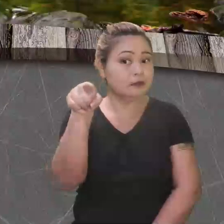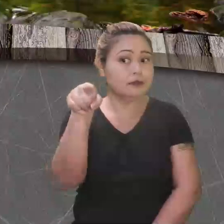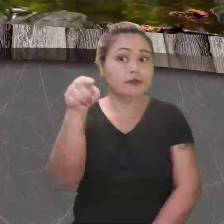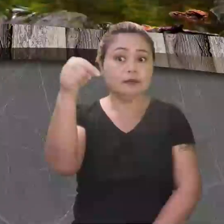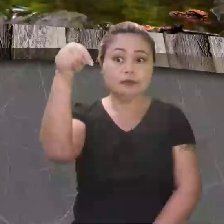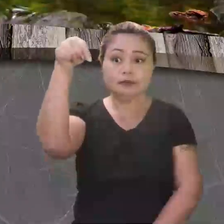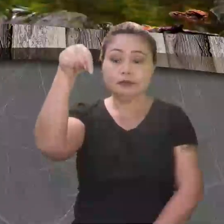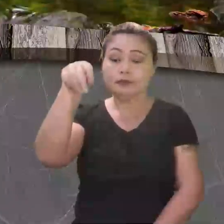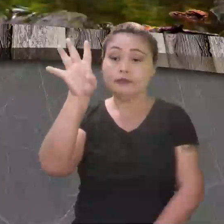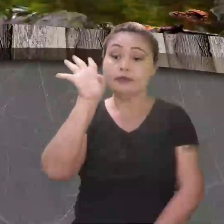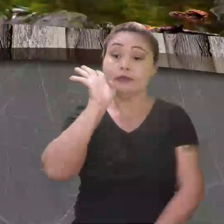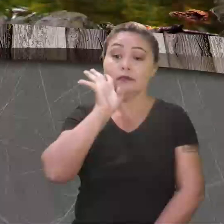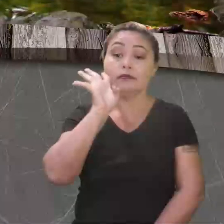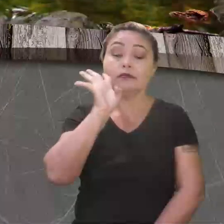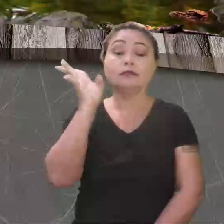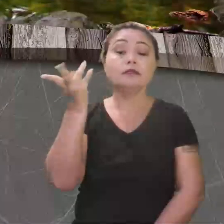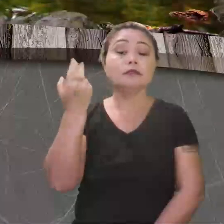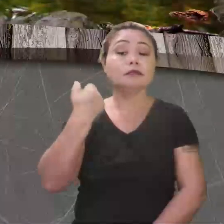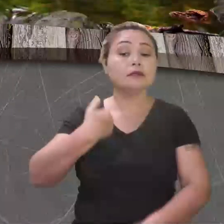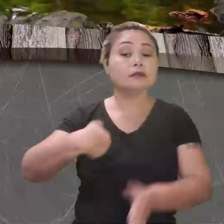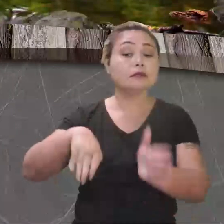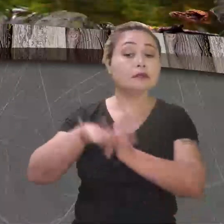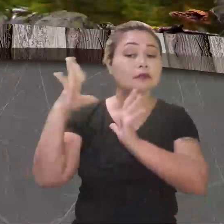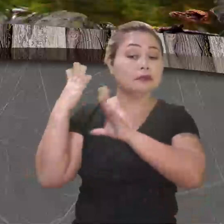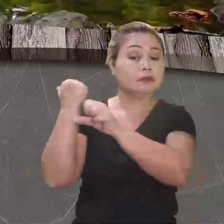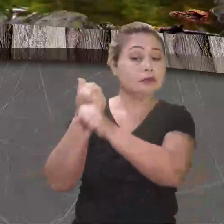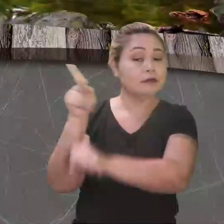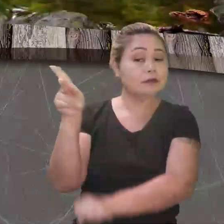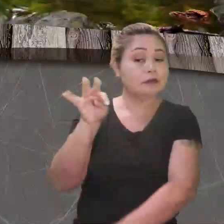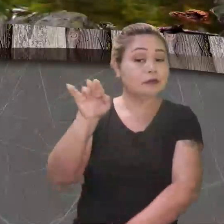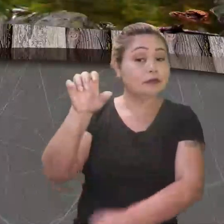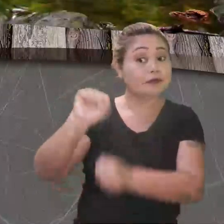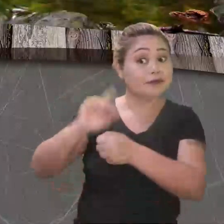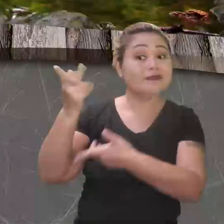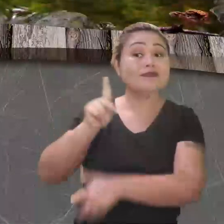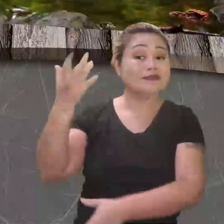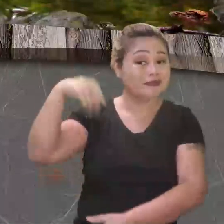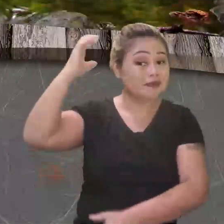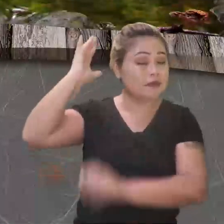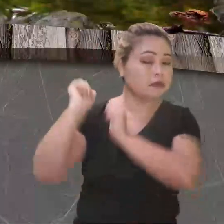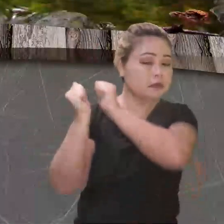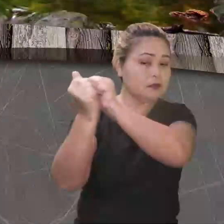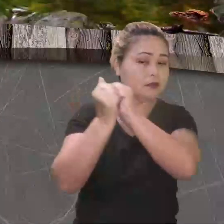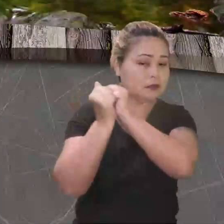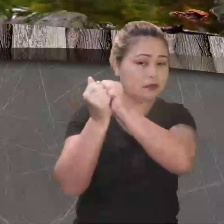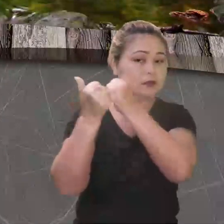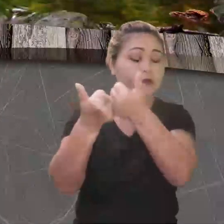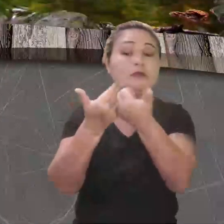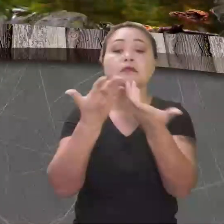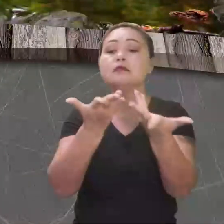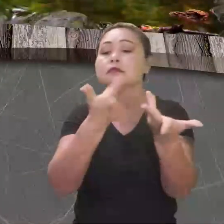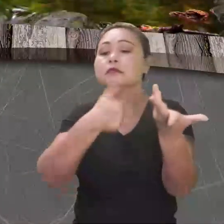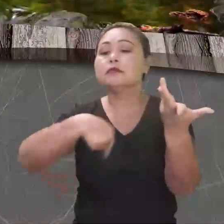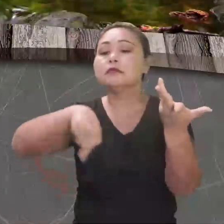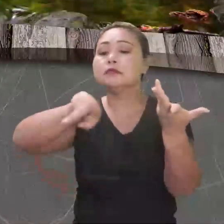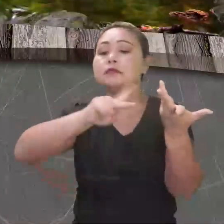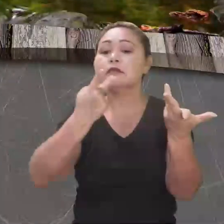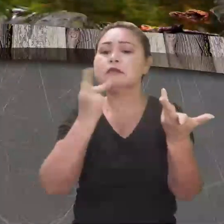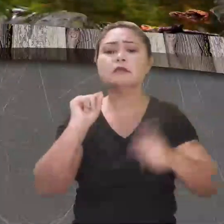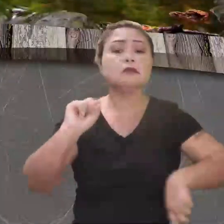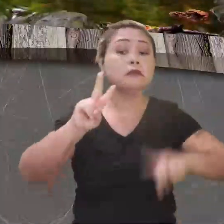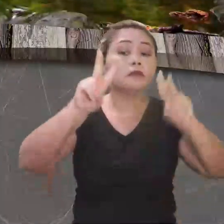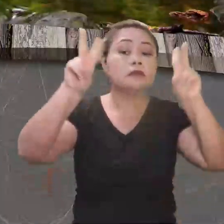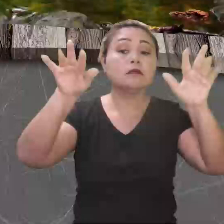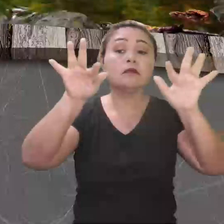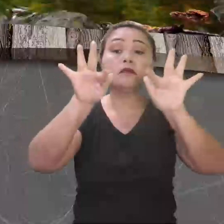Olha aqui que legal, chegamos para a nossa revisão. Professora Tata, professora Adelina juntinho conosco. E aí a gente está falando sobre o que